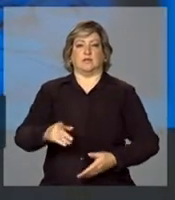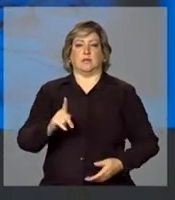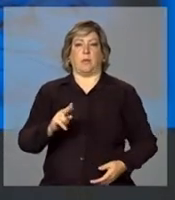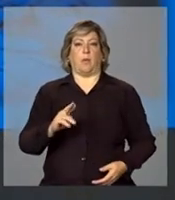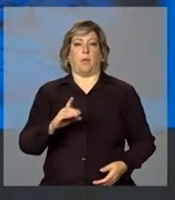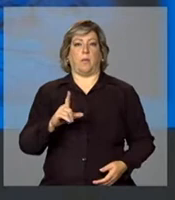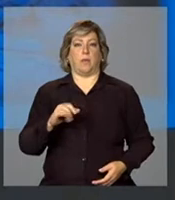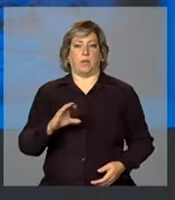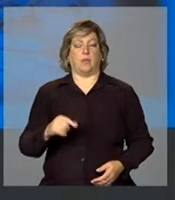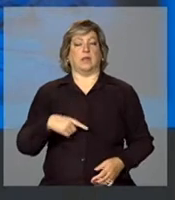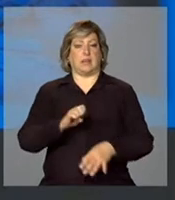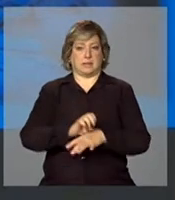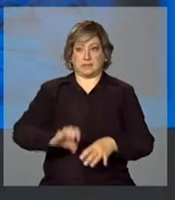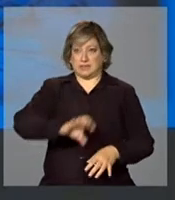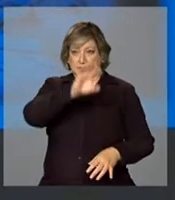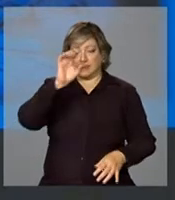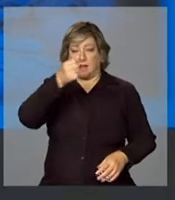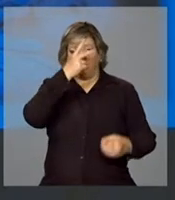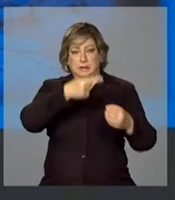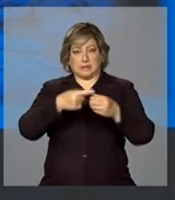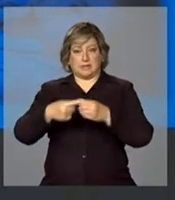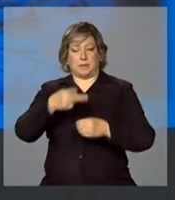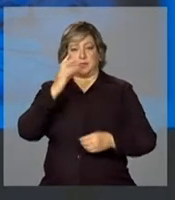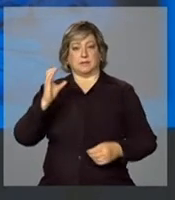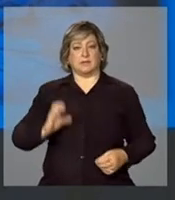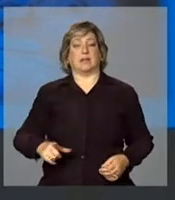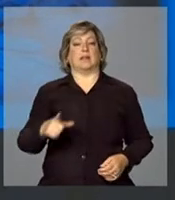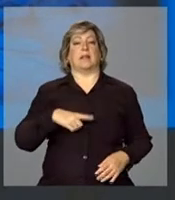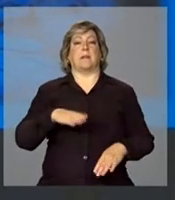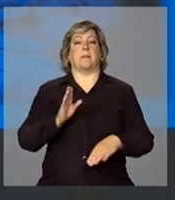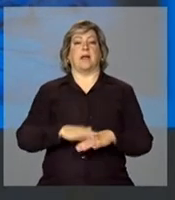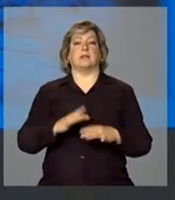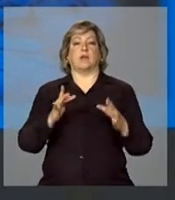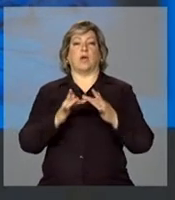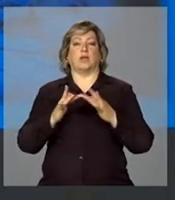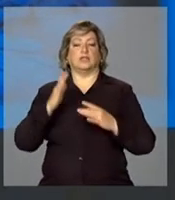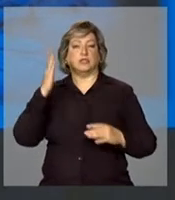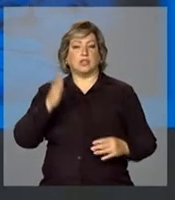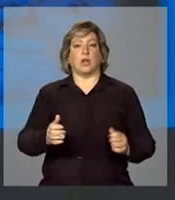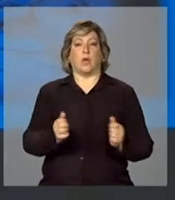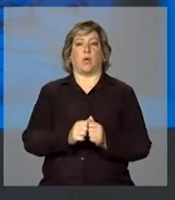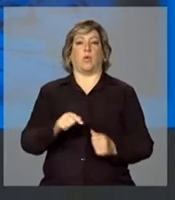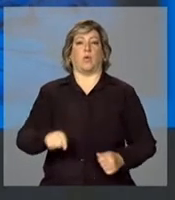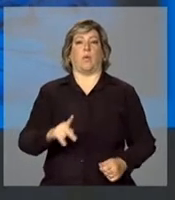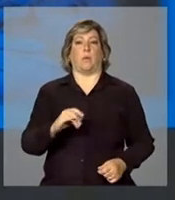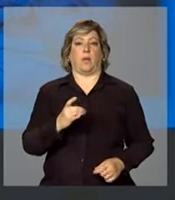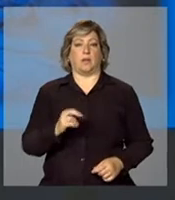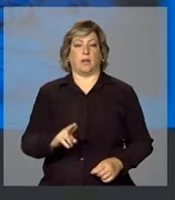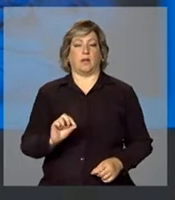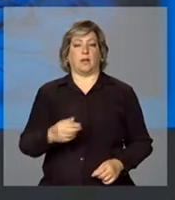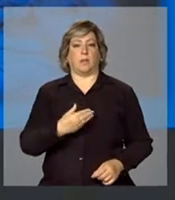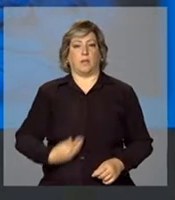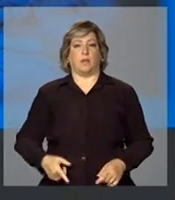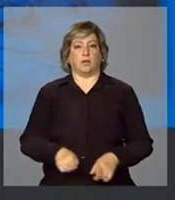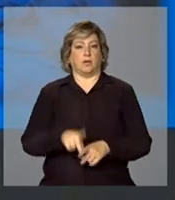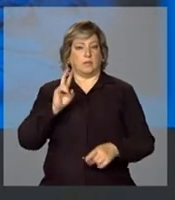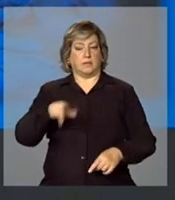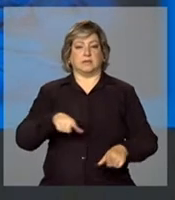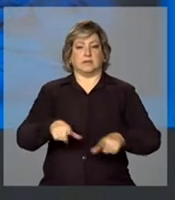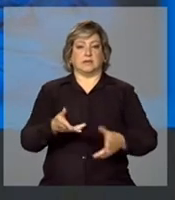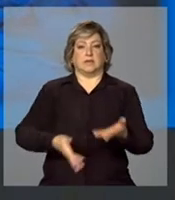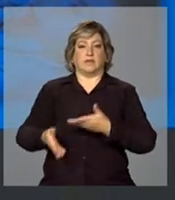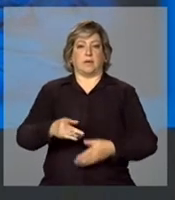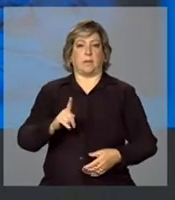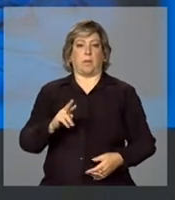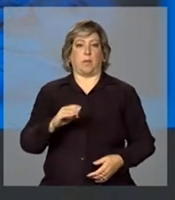estados e municípios que o cidadão tem mais contato direto com o poder público em termos da prestação de serviço público.